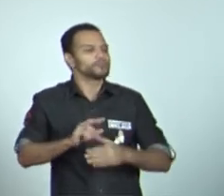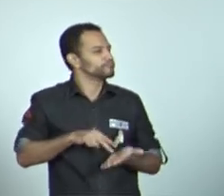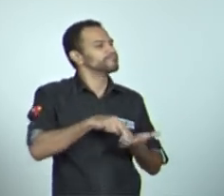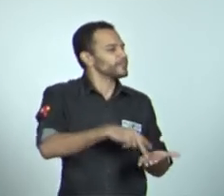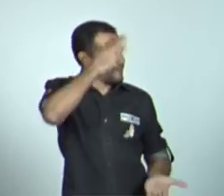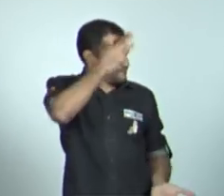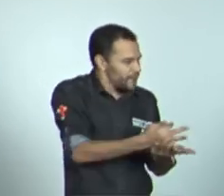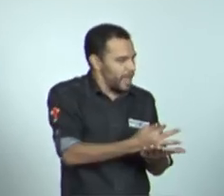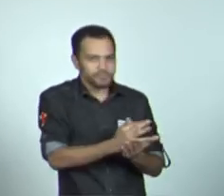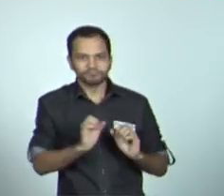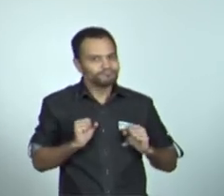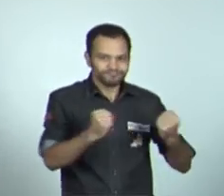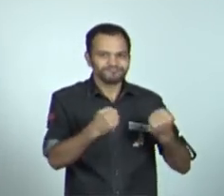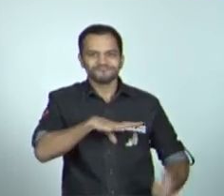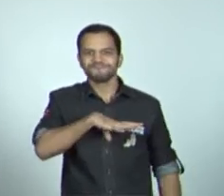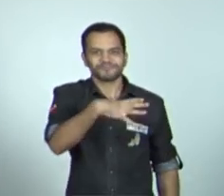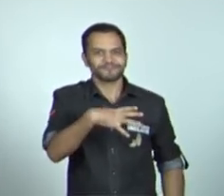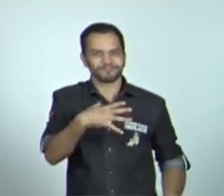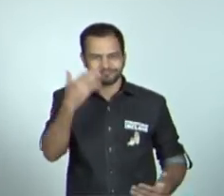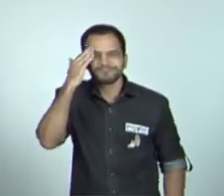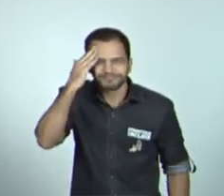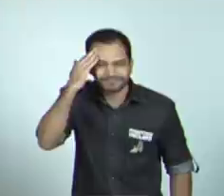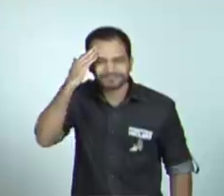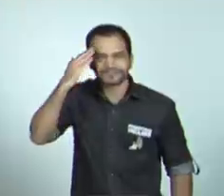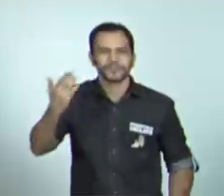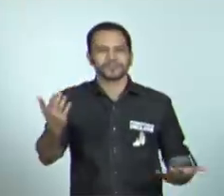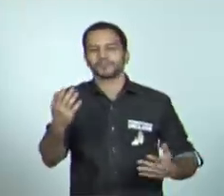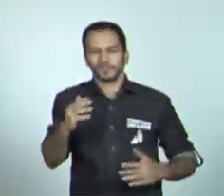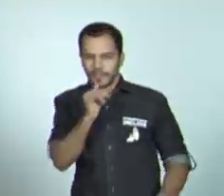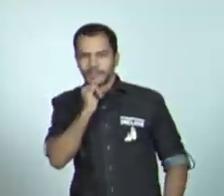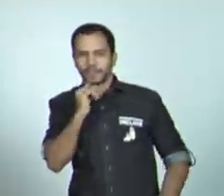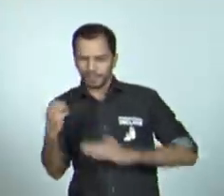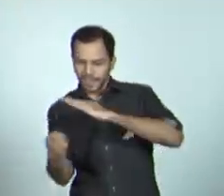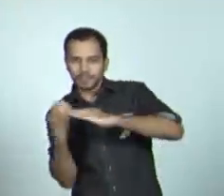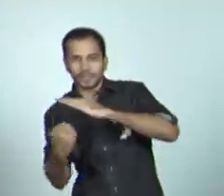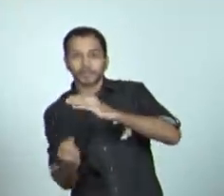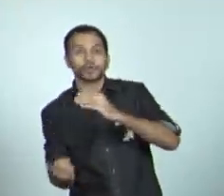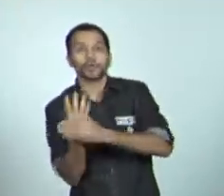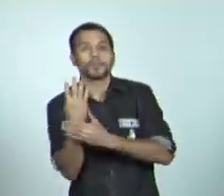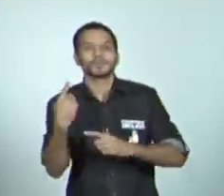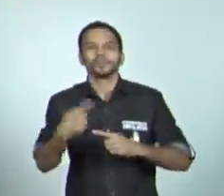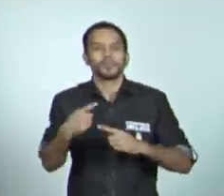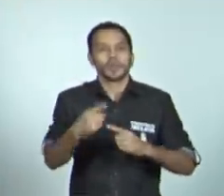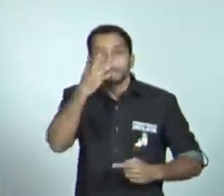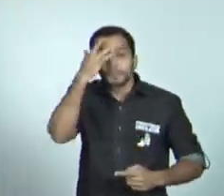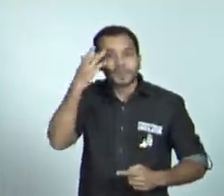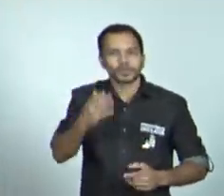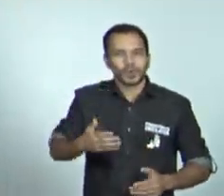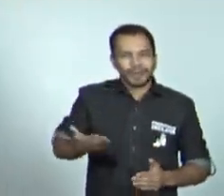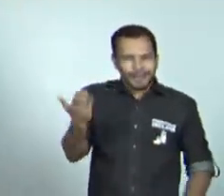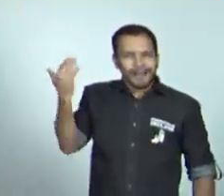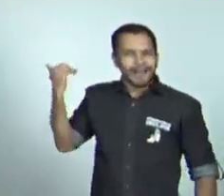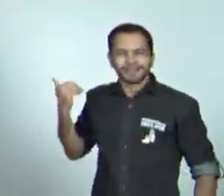de fé e ousadia de conquista quantas empresas que surgiram por que alguém perdeu o emprego tô falando só que